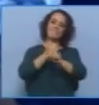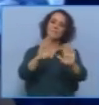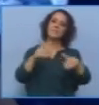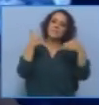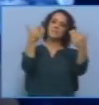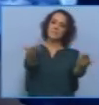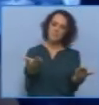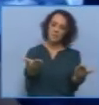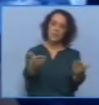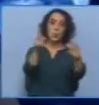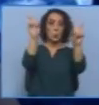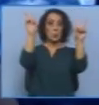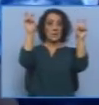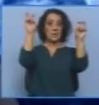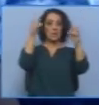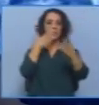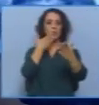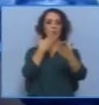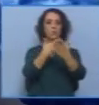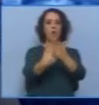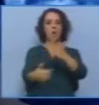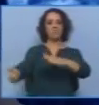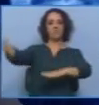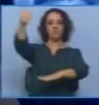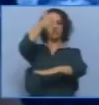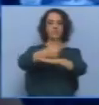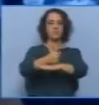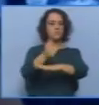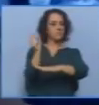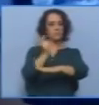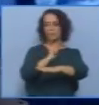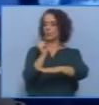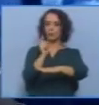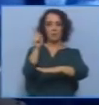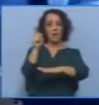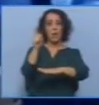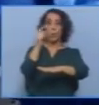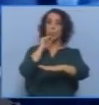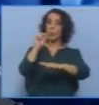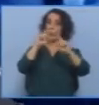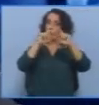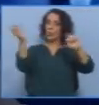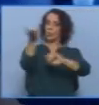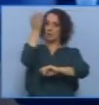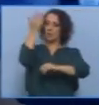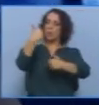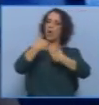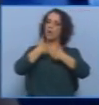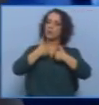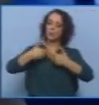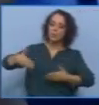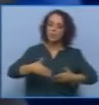os títulos não são um pedestal, são um meio de transporte para eu ir onde é preciso